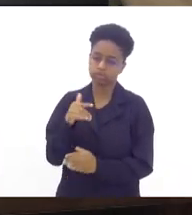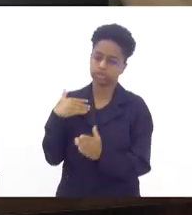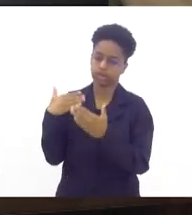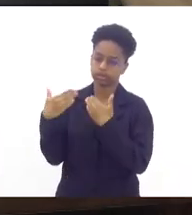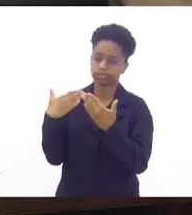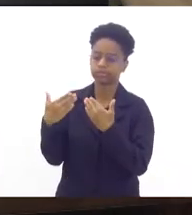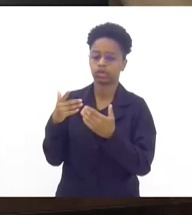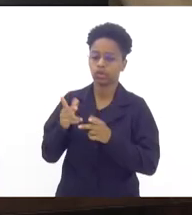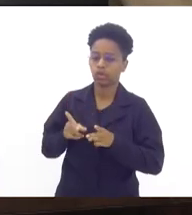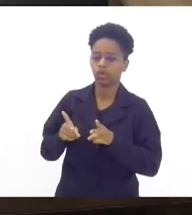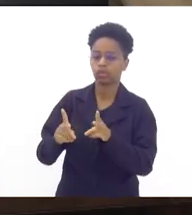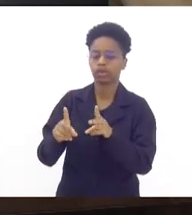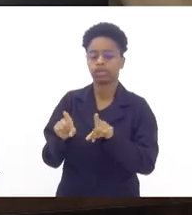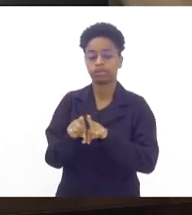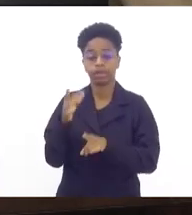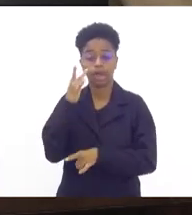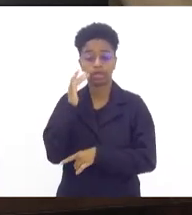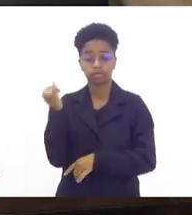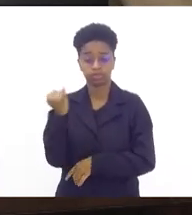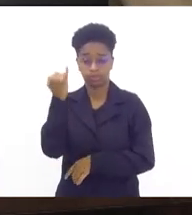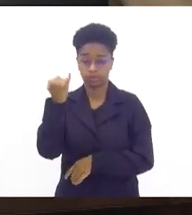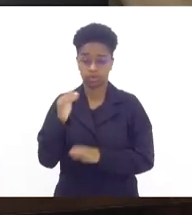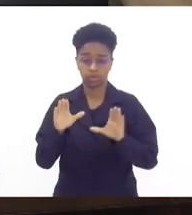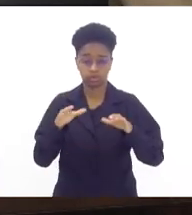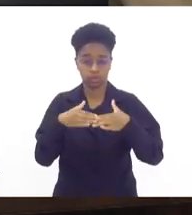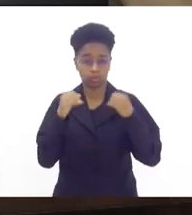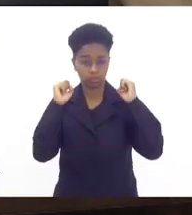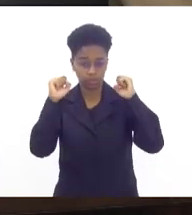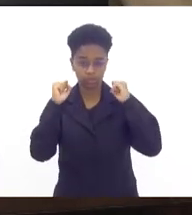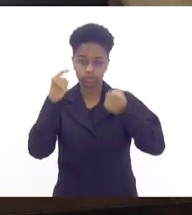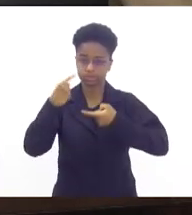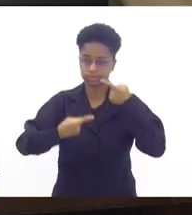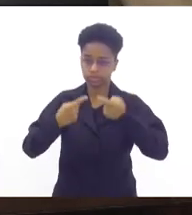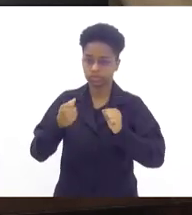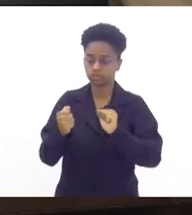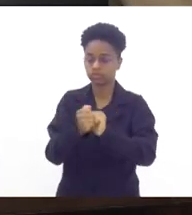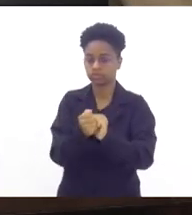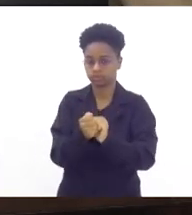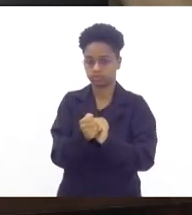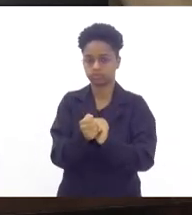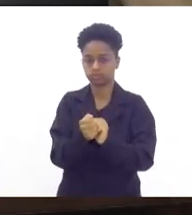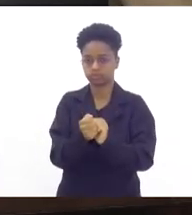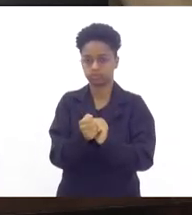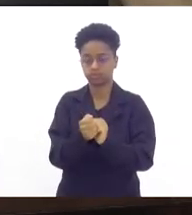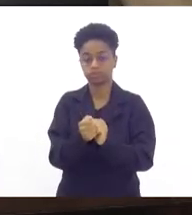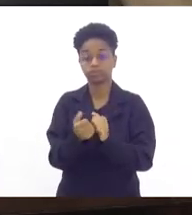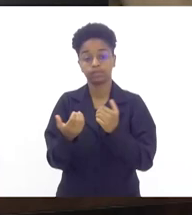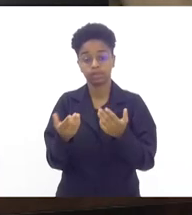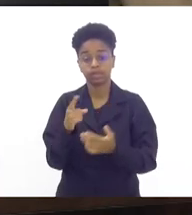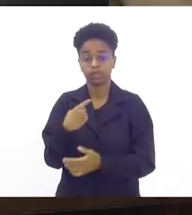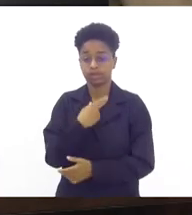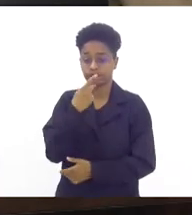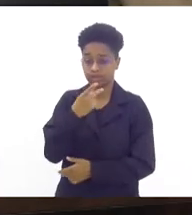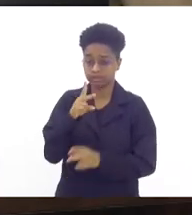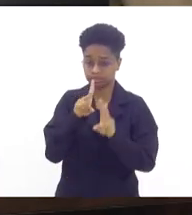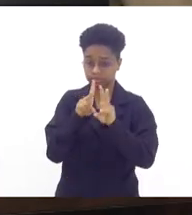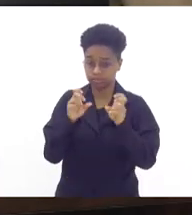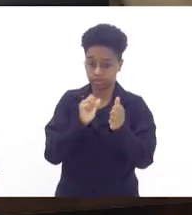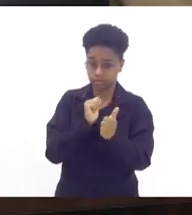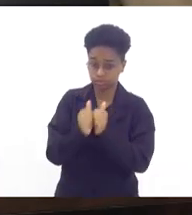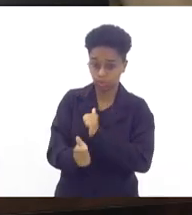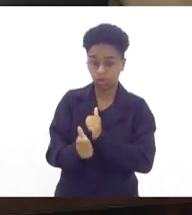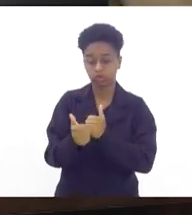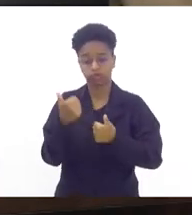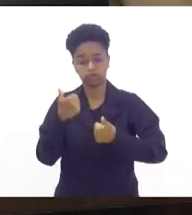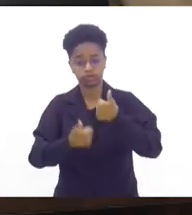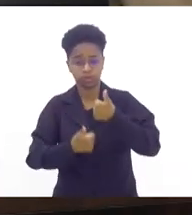é importante as torcidas estarem inseridas nesse debate né É se fala de esportes e fala de lazer se fala de futebol